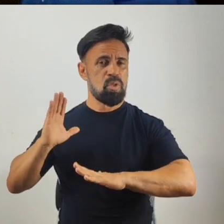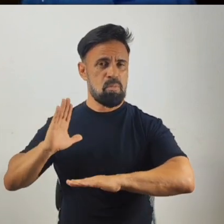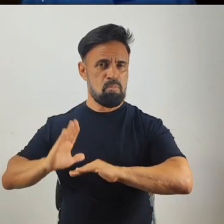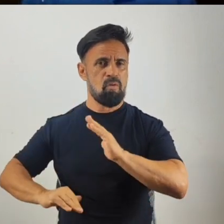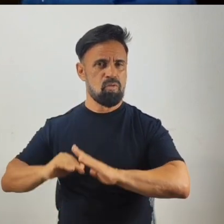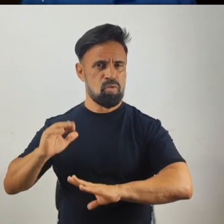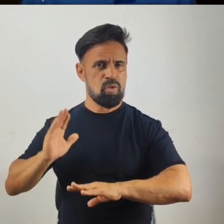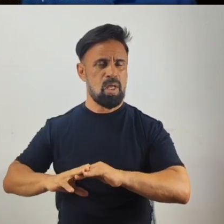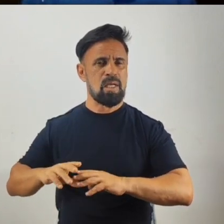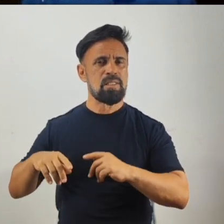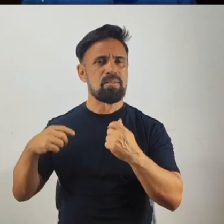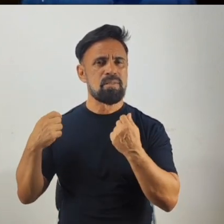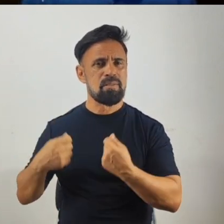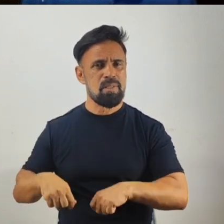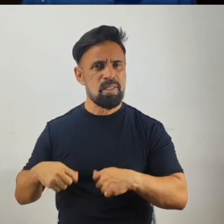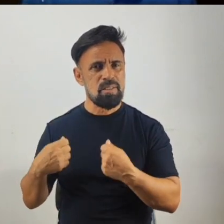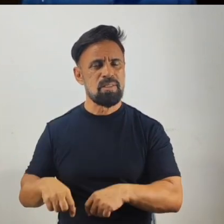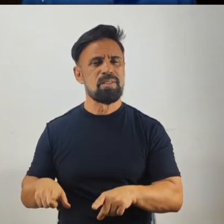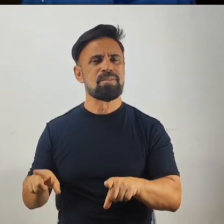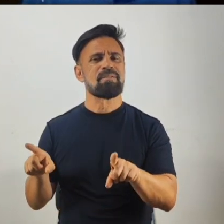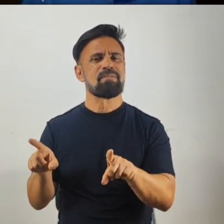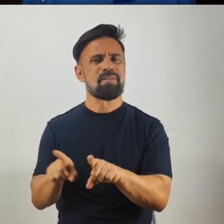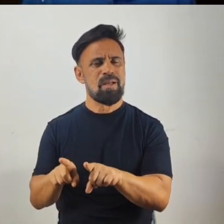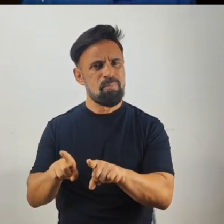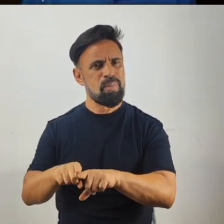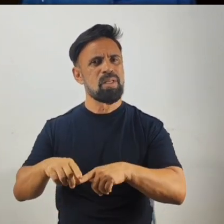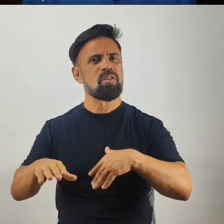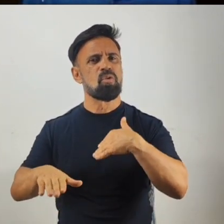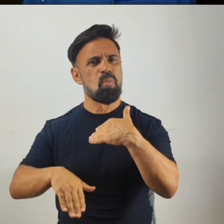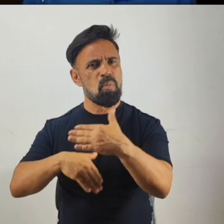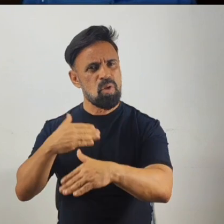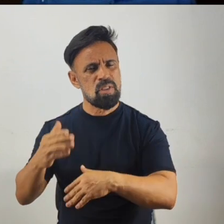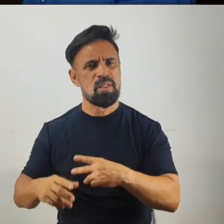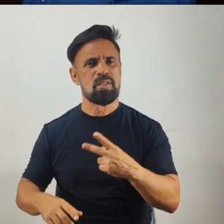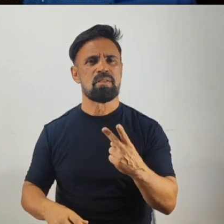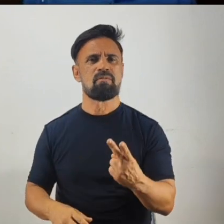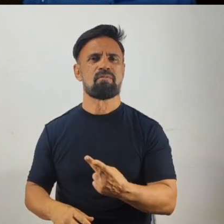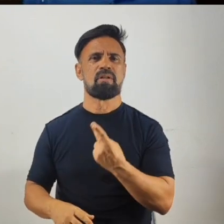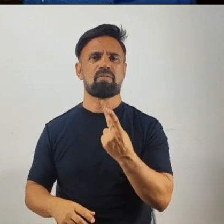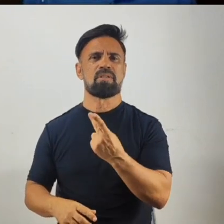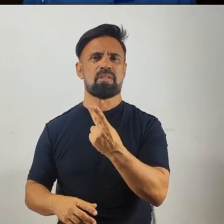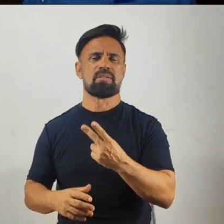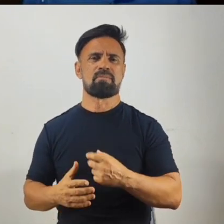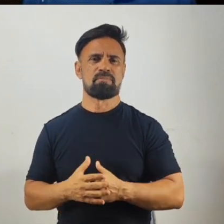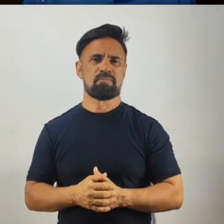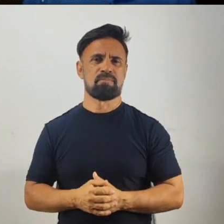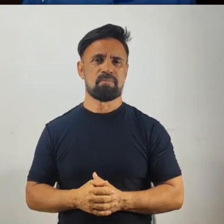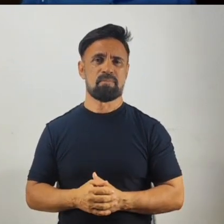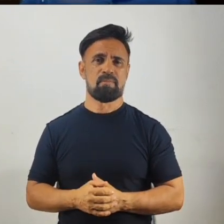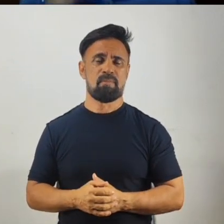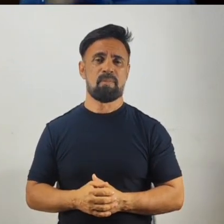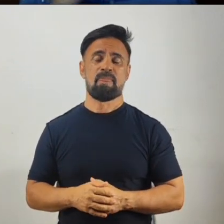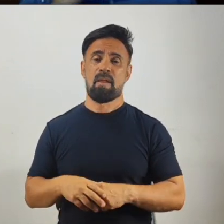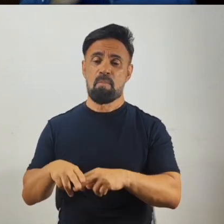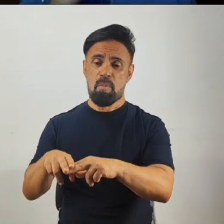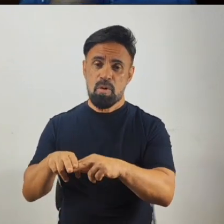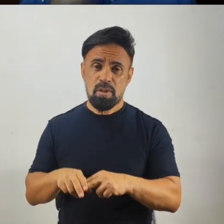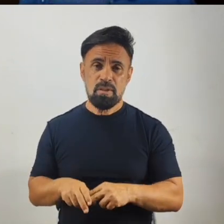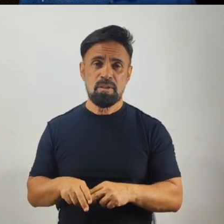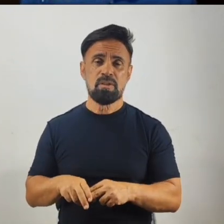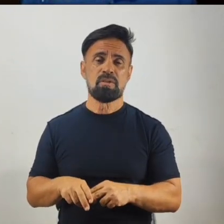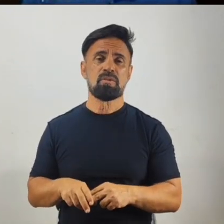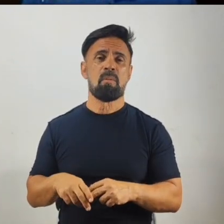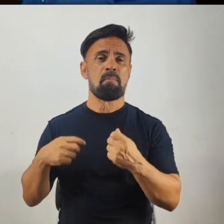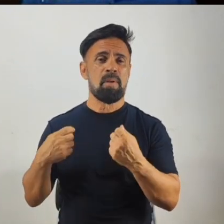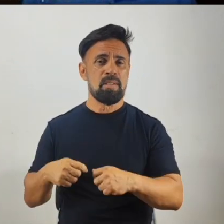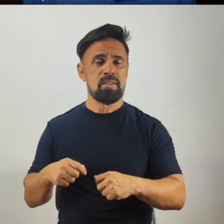nossos profissionais, eles também precisam passar por processos de valorização. Por isso que